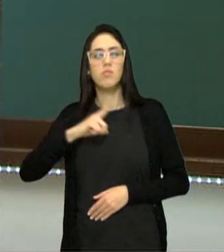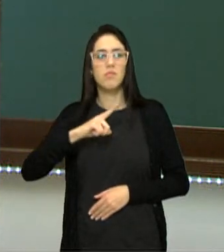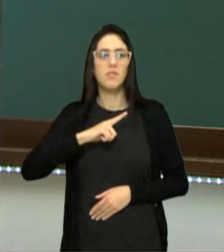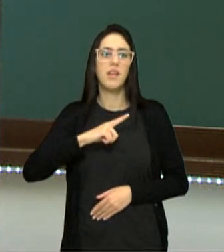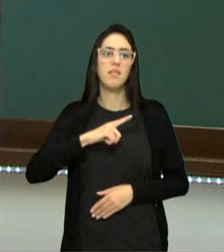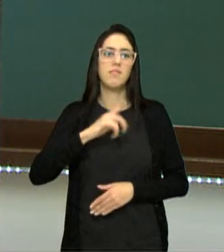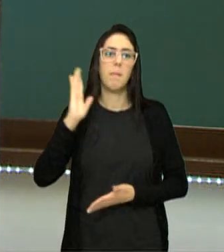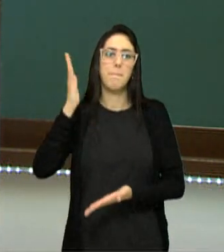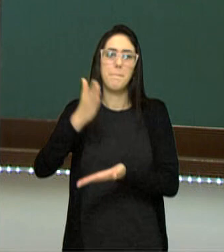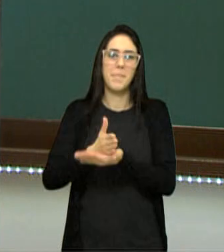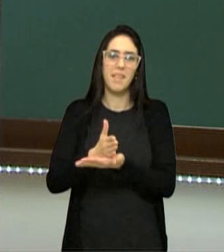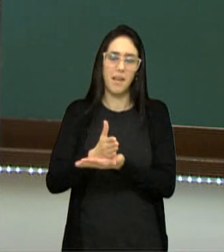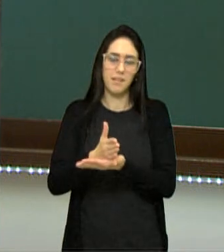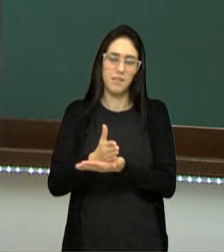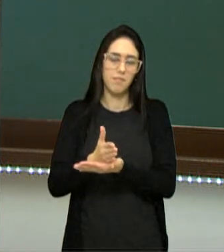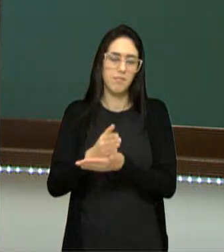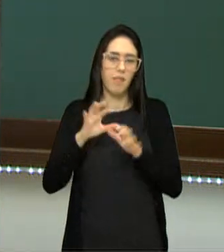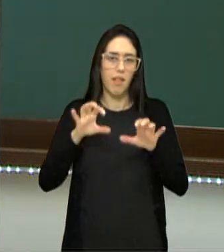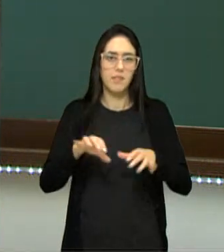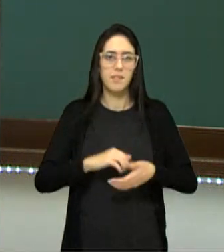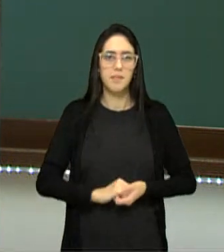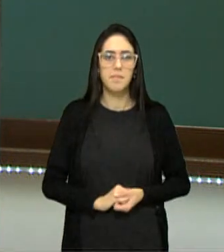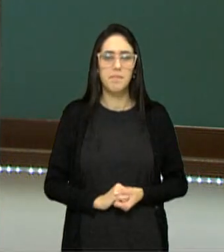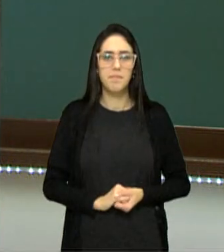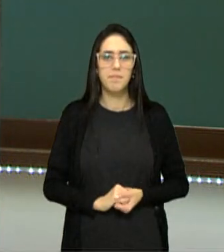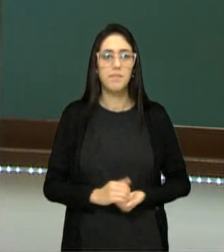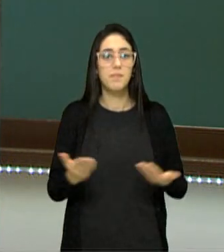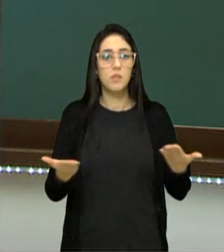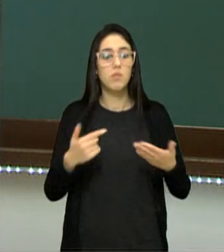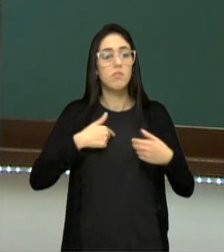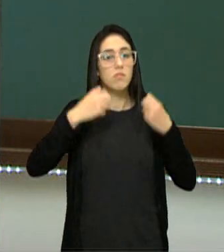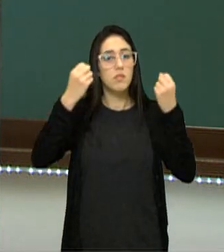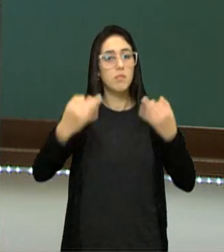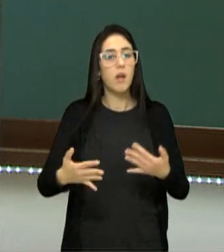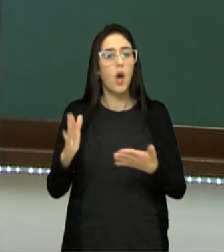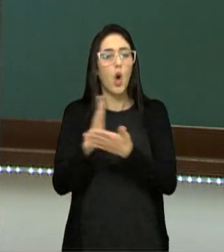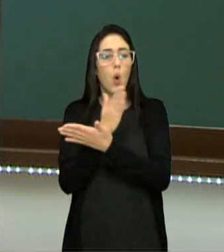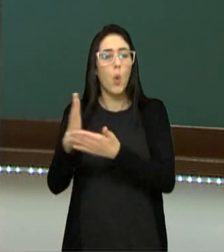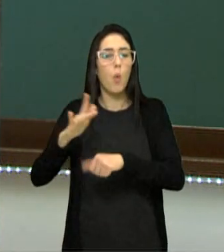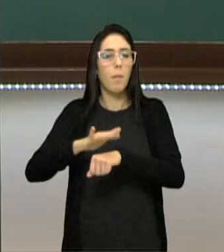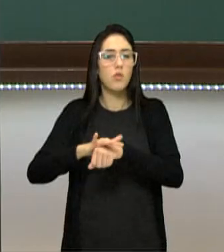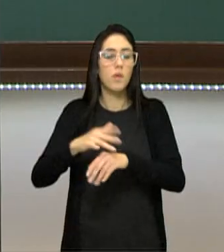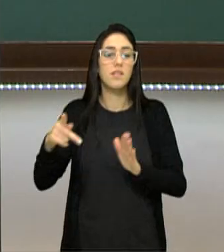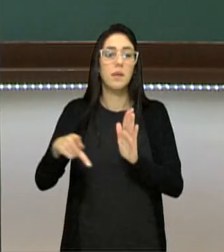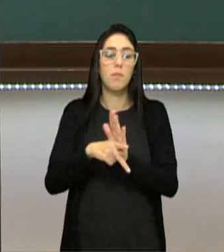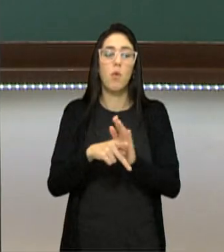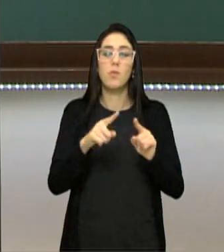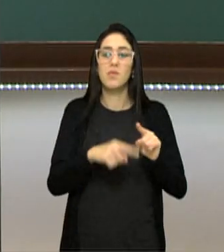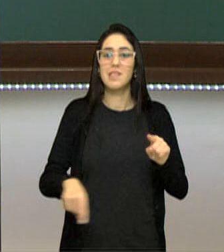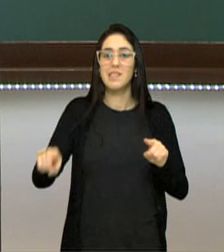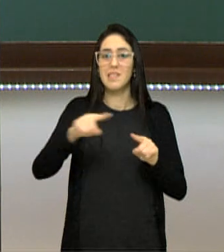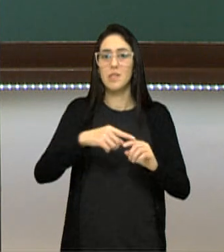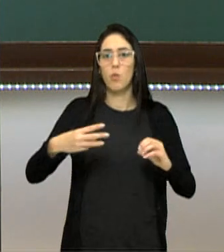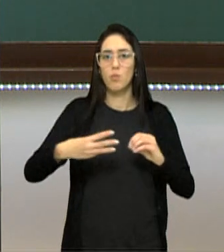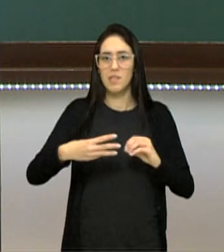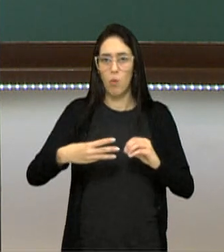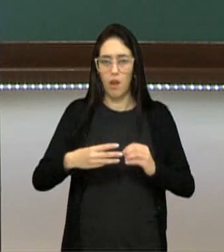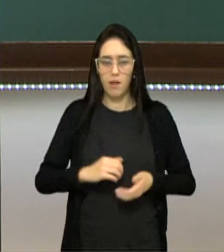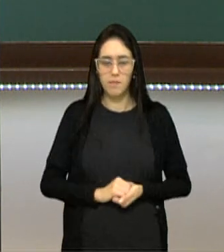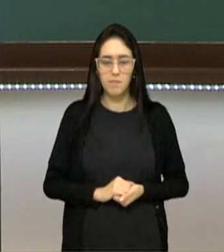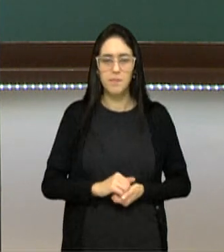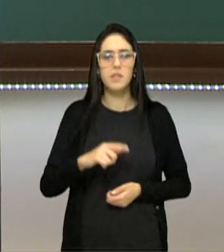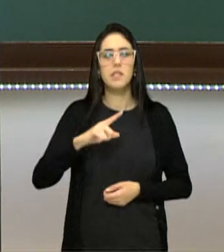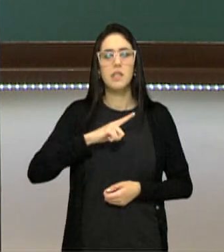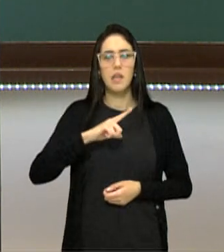Tá? Mitose e meiose, portanto. Agora vamos falar de algumas doenças relacionadas ao ciclo celular. O ciclo celular vai desde